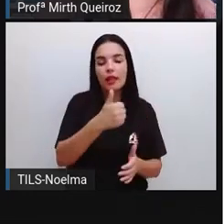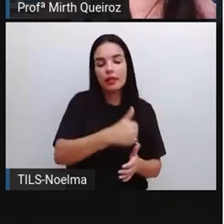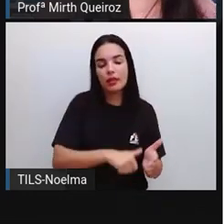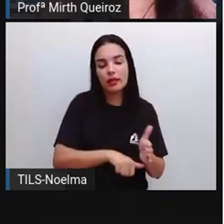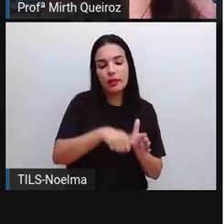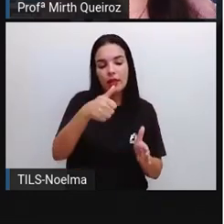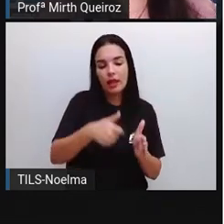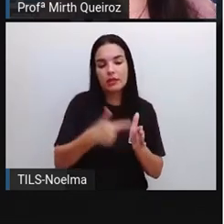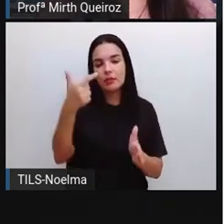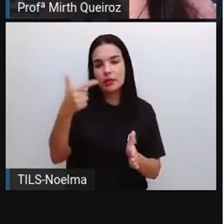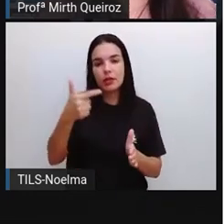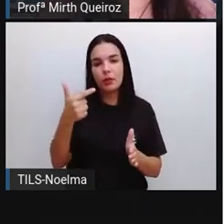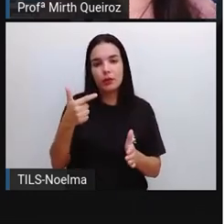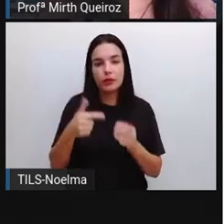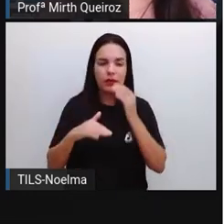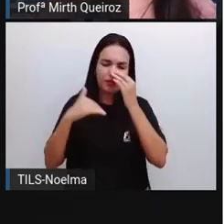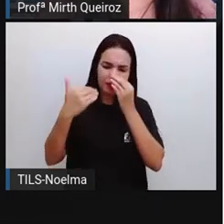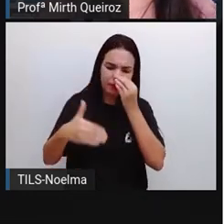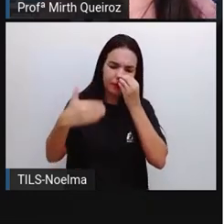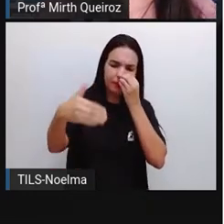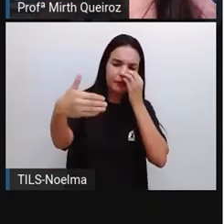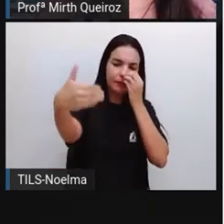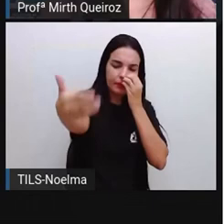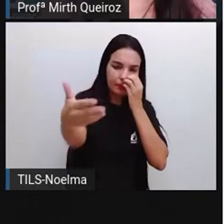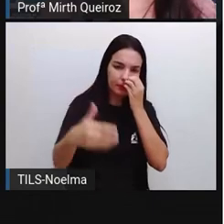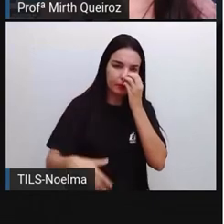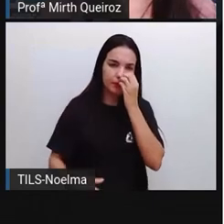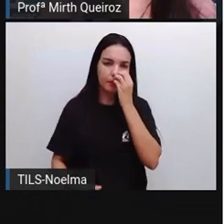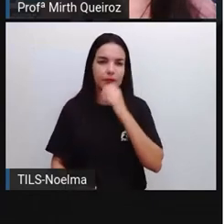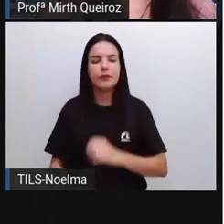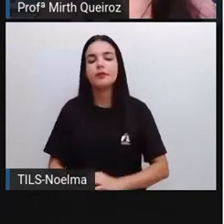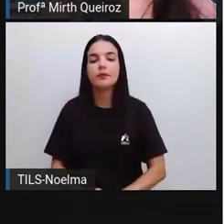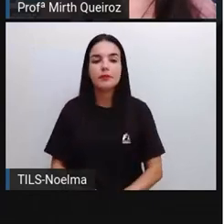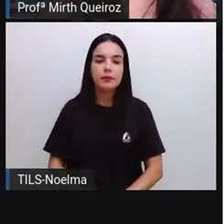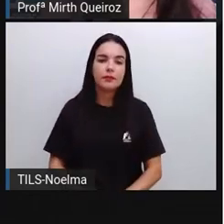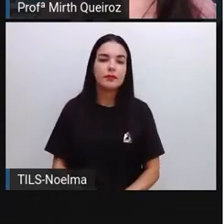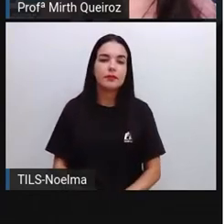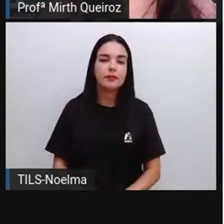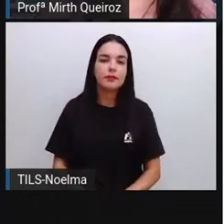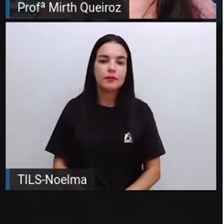a décima segunda ordem e assim sucessivamente certo